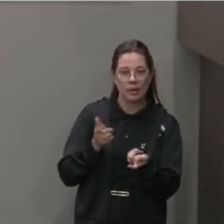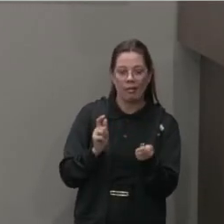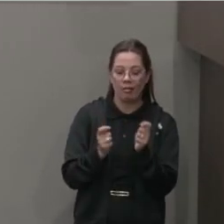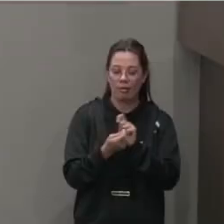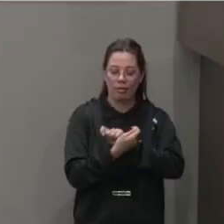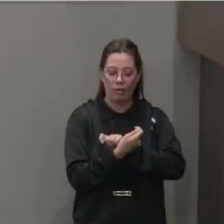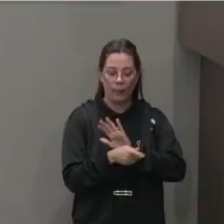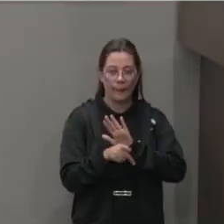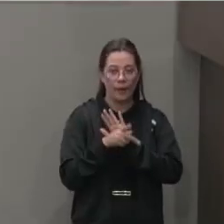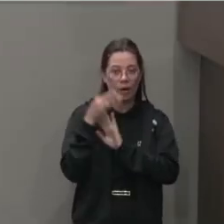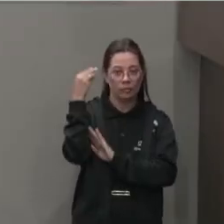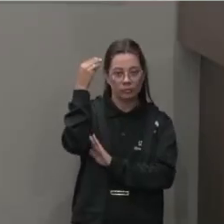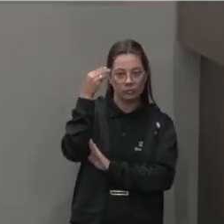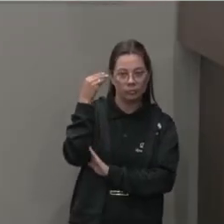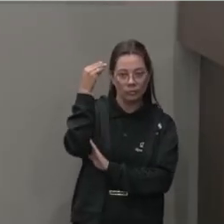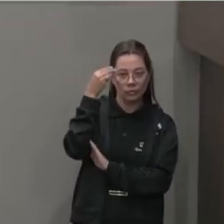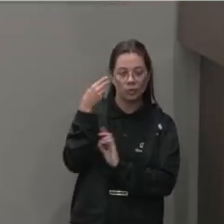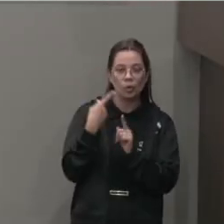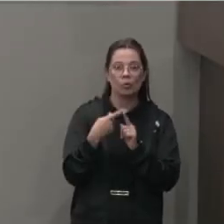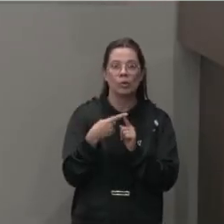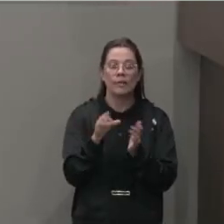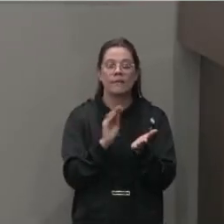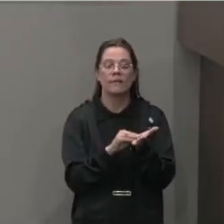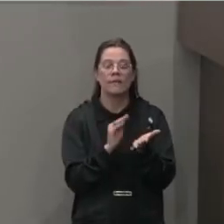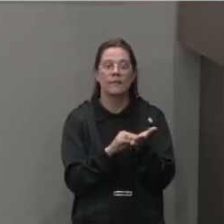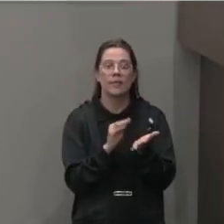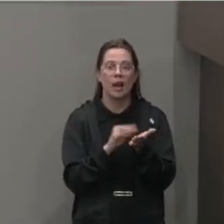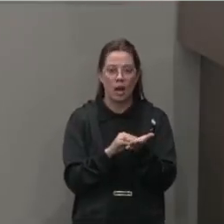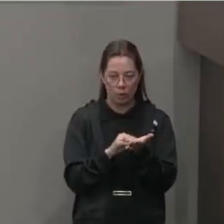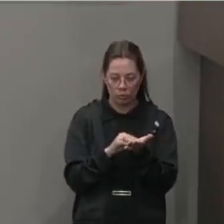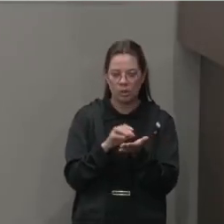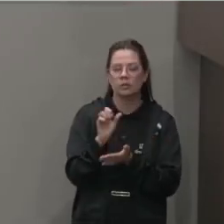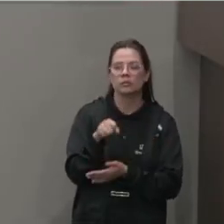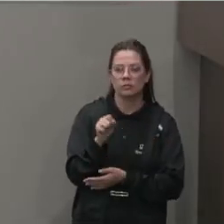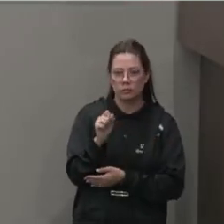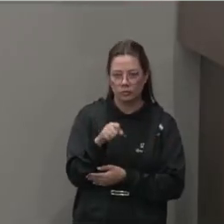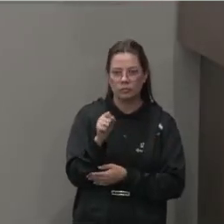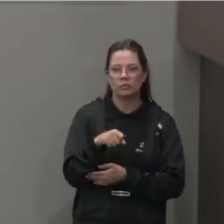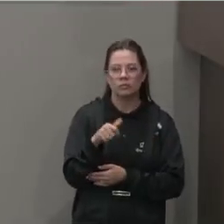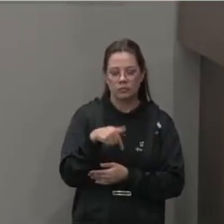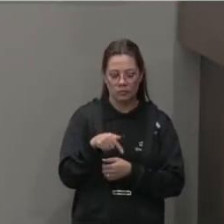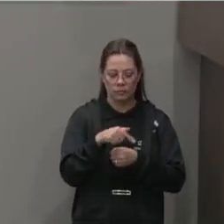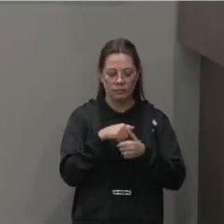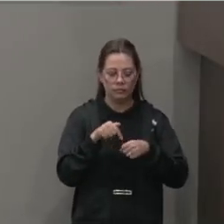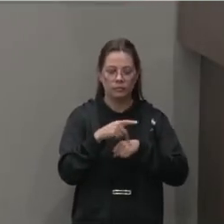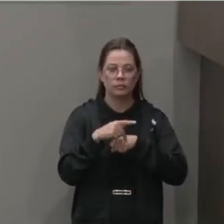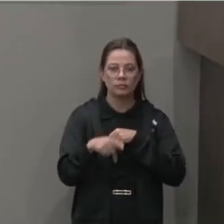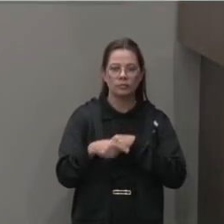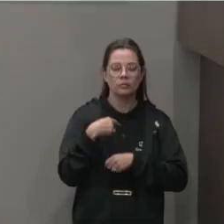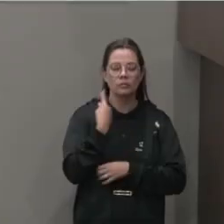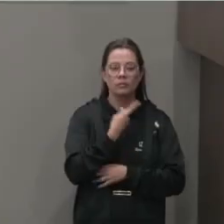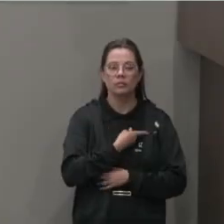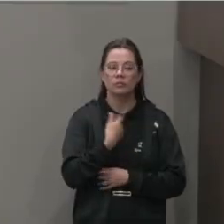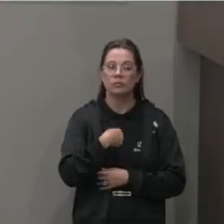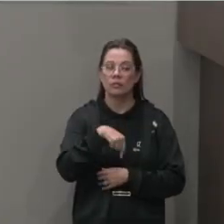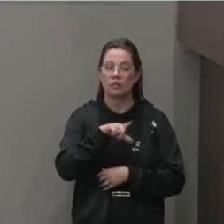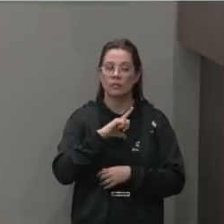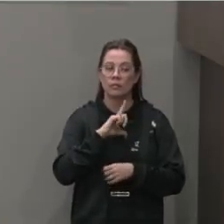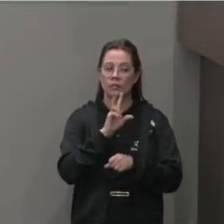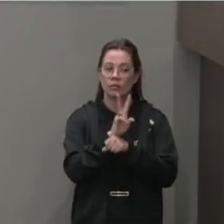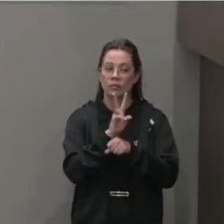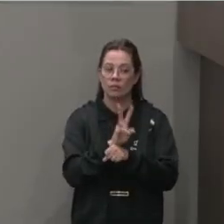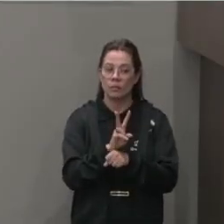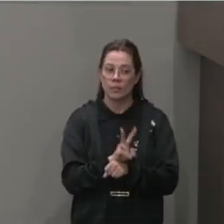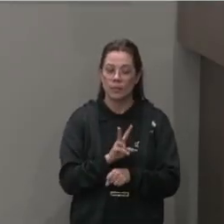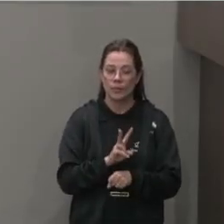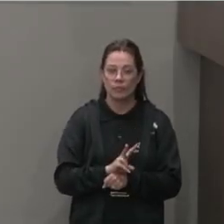mesmo psicológico, porque falta atendimento psicológico no nosso município, e nós temos que ter cuidado, porque